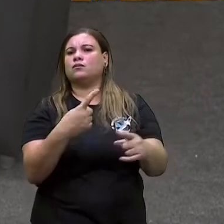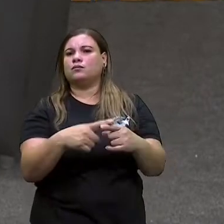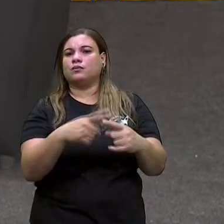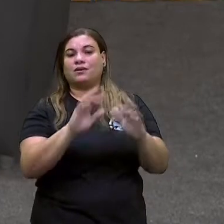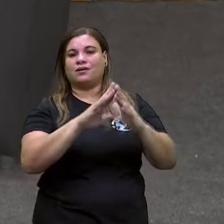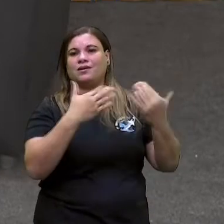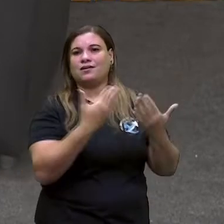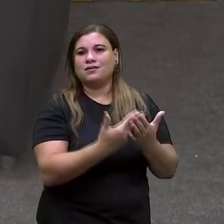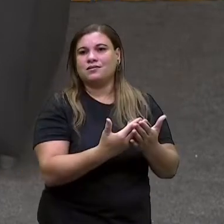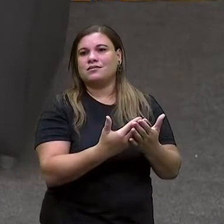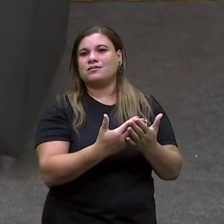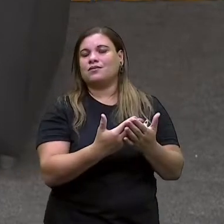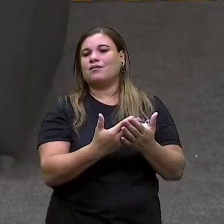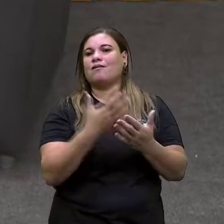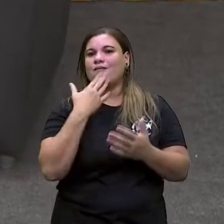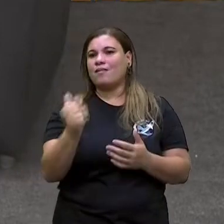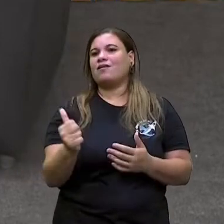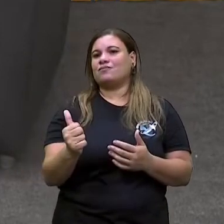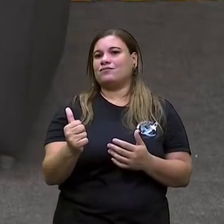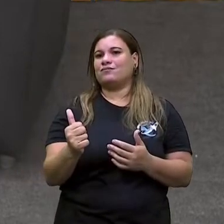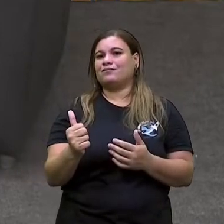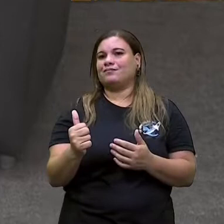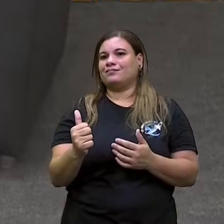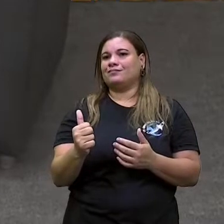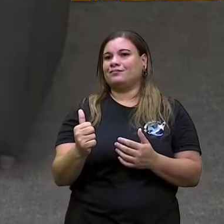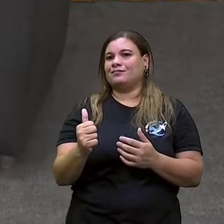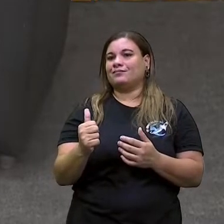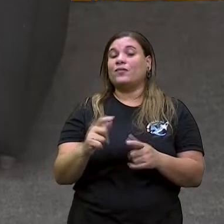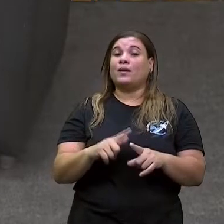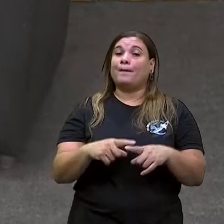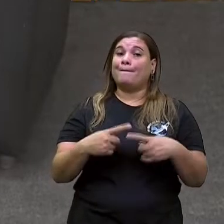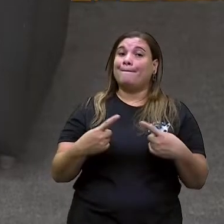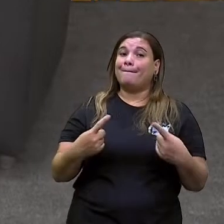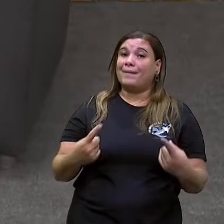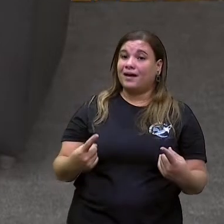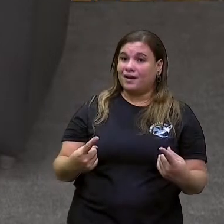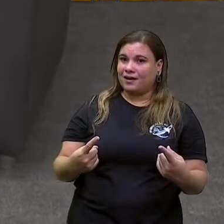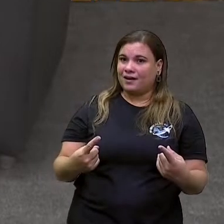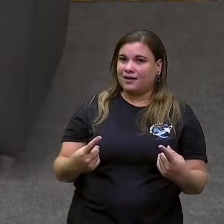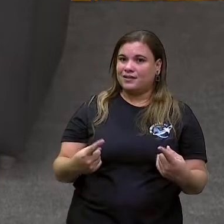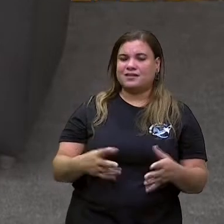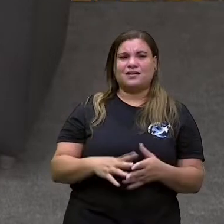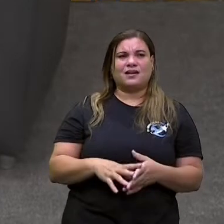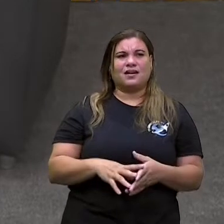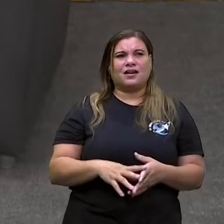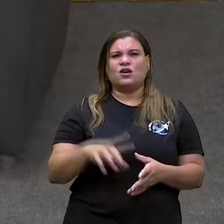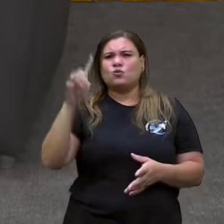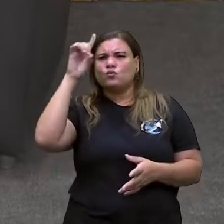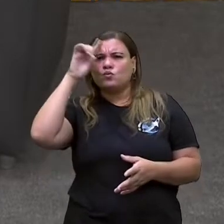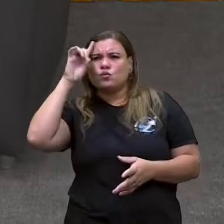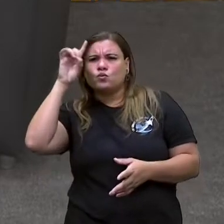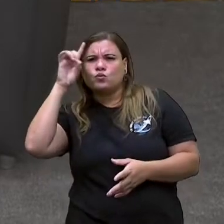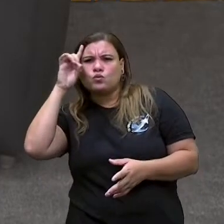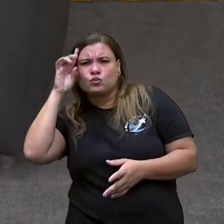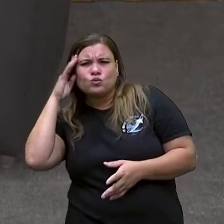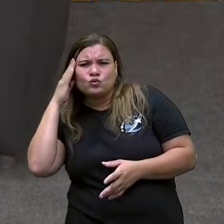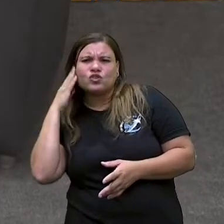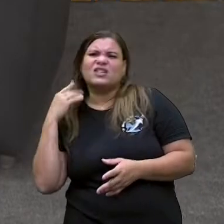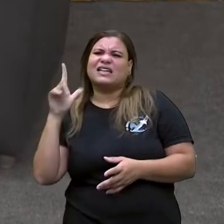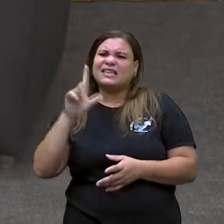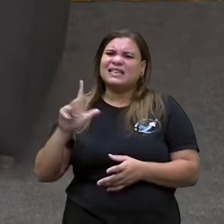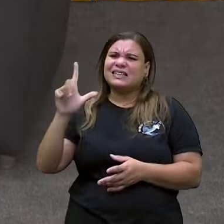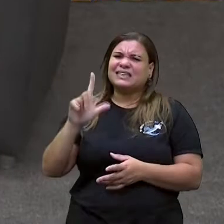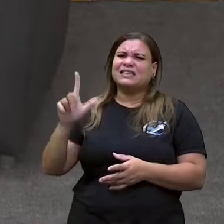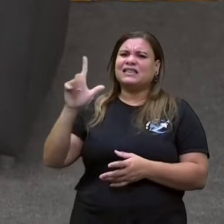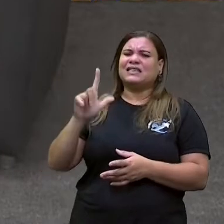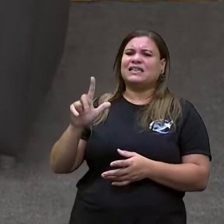leitura por lazer, tá? Uma leitura literária, tá? Não aquela leitura de estudo. Se a pessoa tem dificuldade,